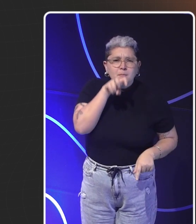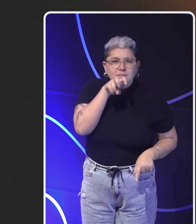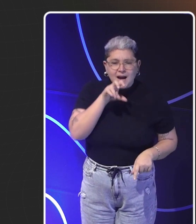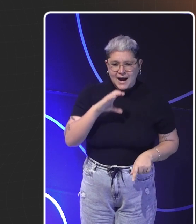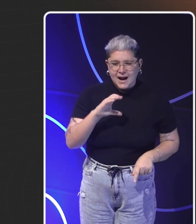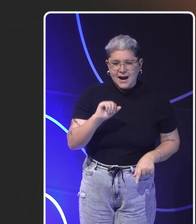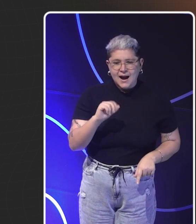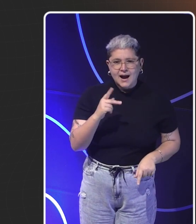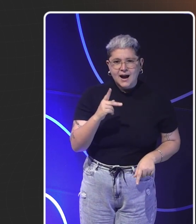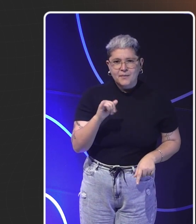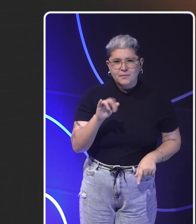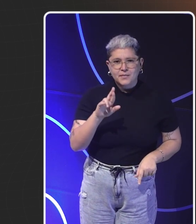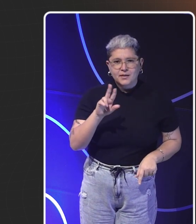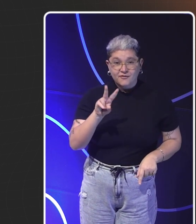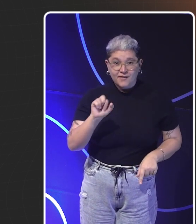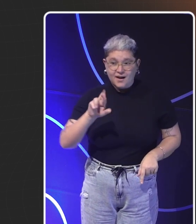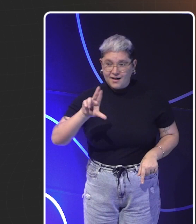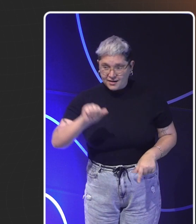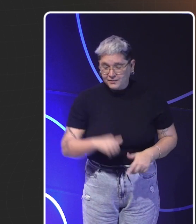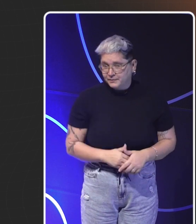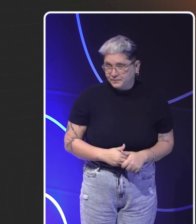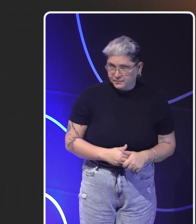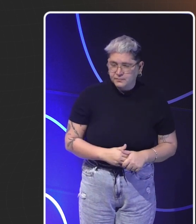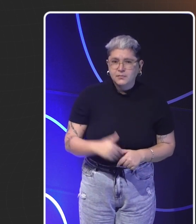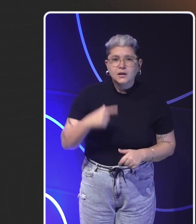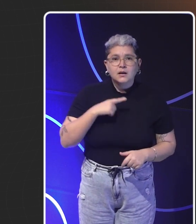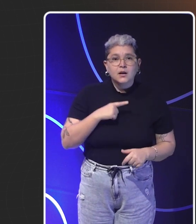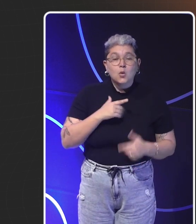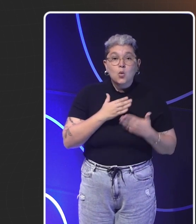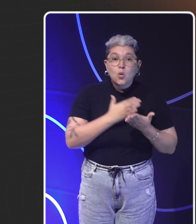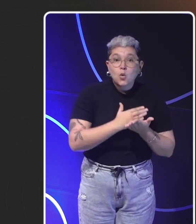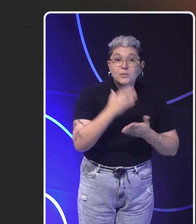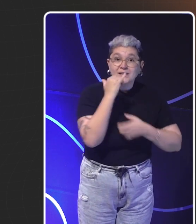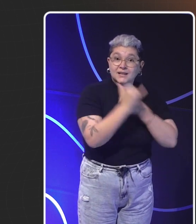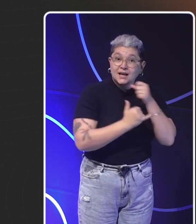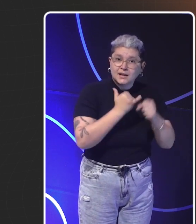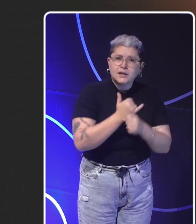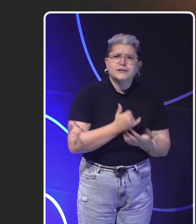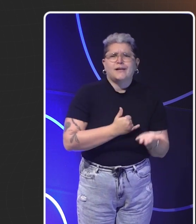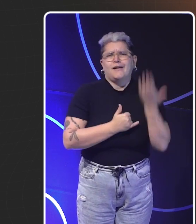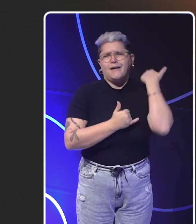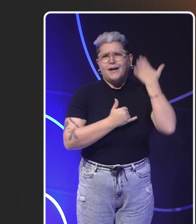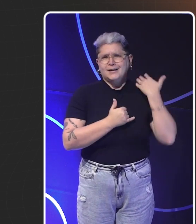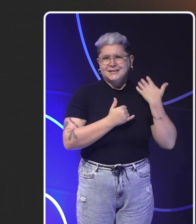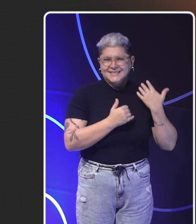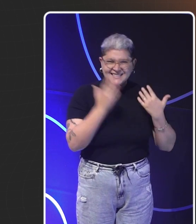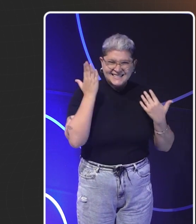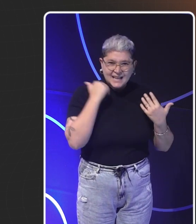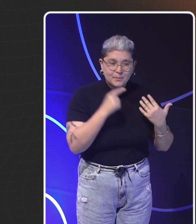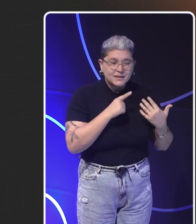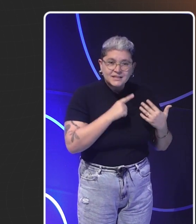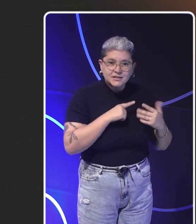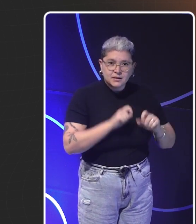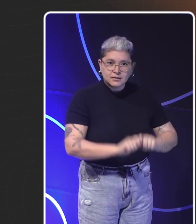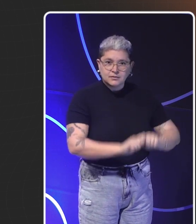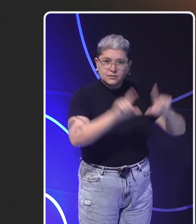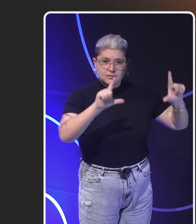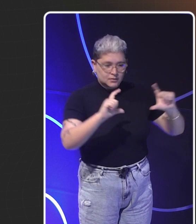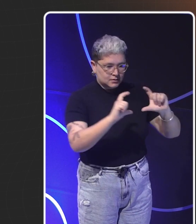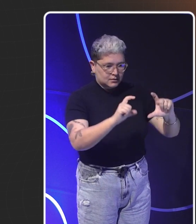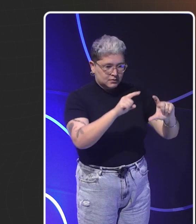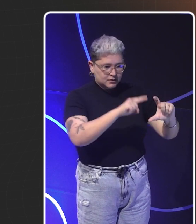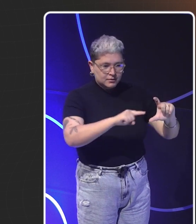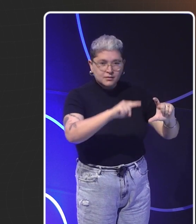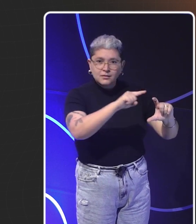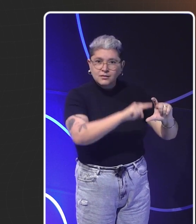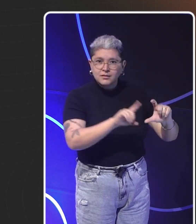Eu comecei na internet, na verdade, na época da internet de escada, mas eu nunca imaginava que um dia a minha experiência como